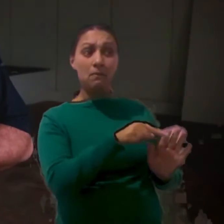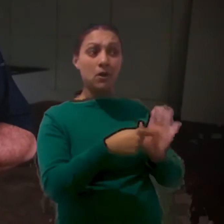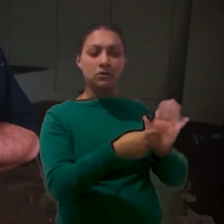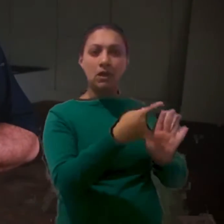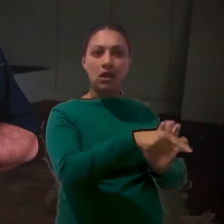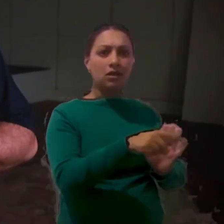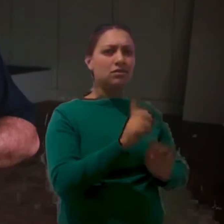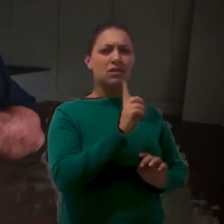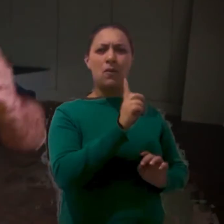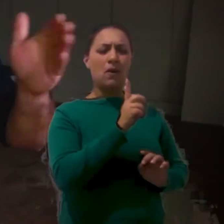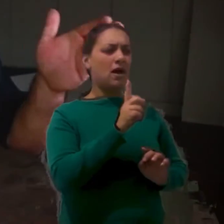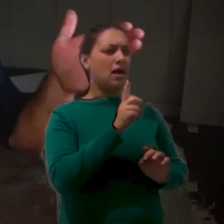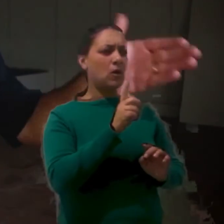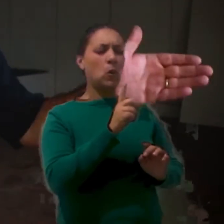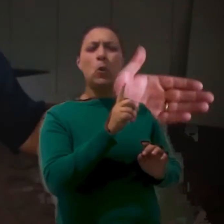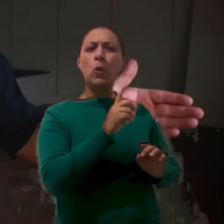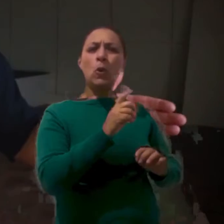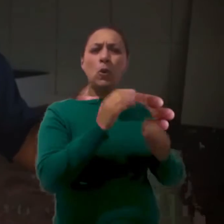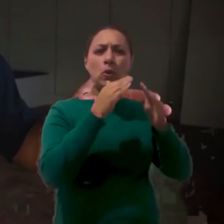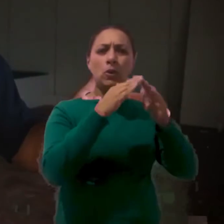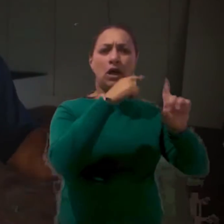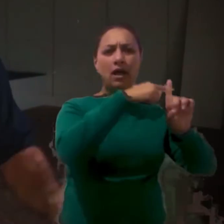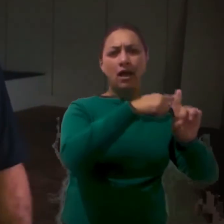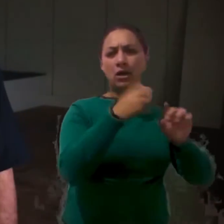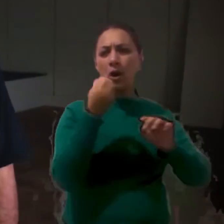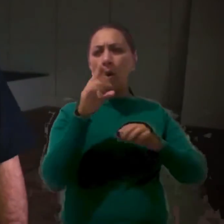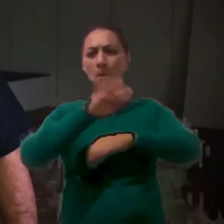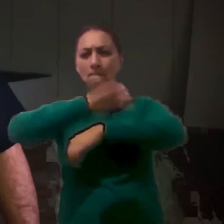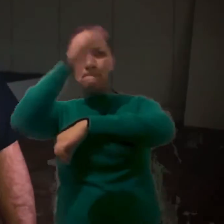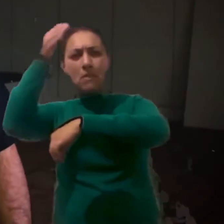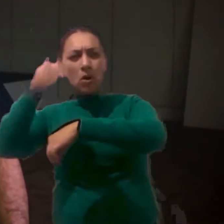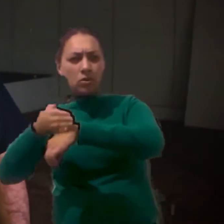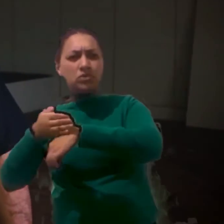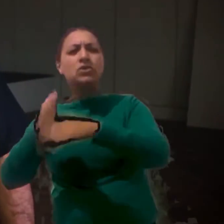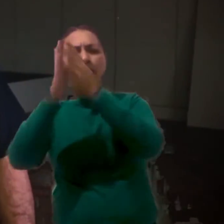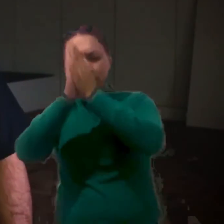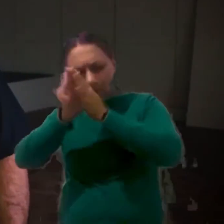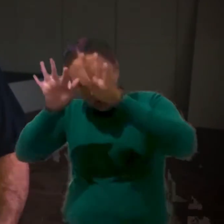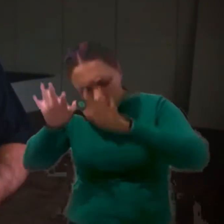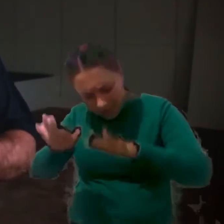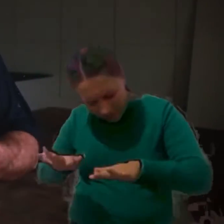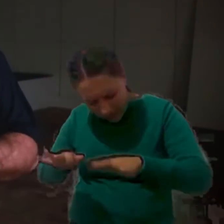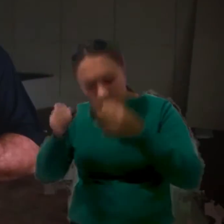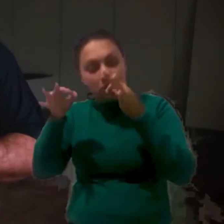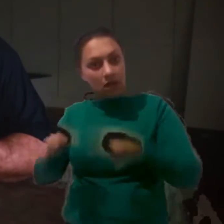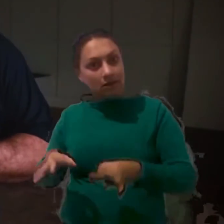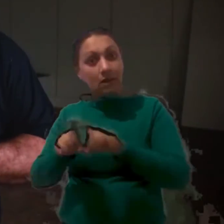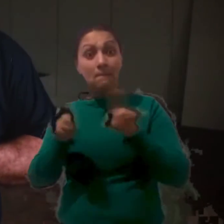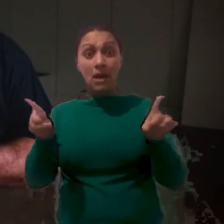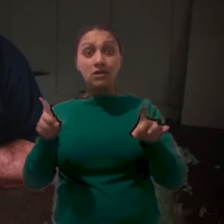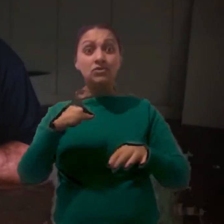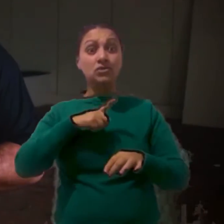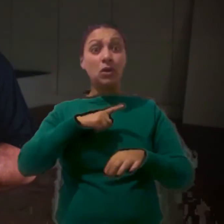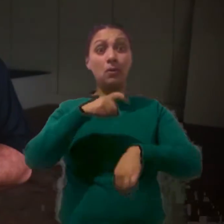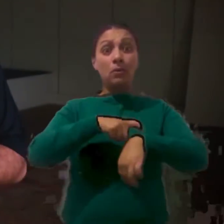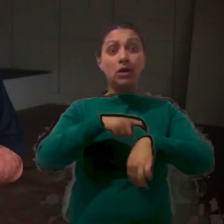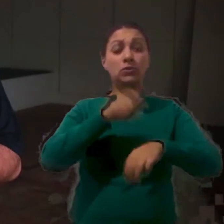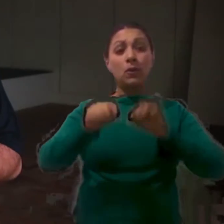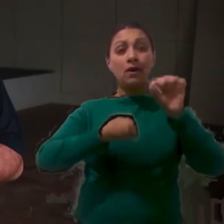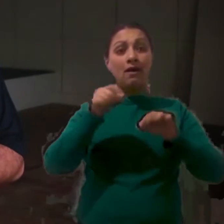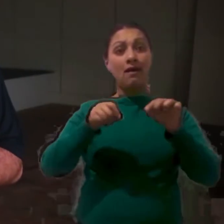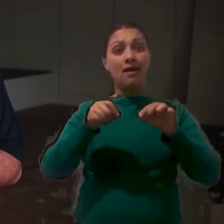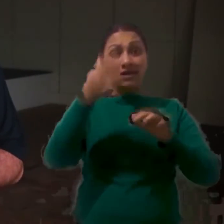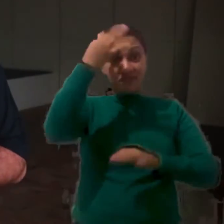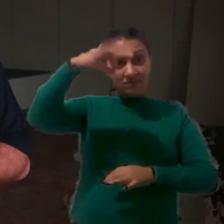uma samaritana que não é nem no templo onde os judeus adoravam e nem um monte mas chegará chegaria o tempo que os verdadeiros adoradores